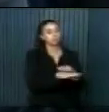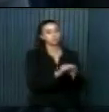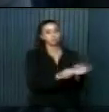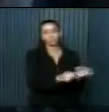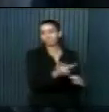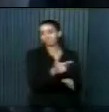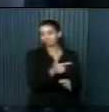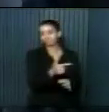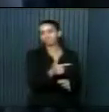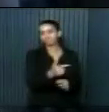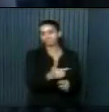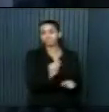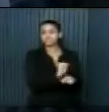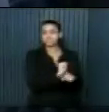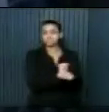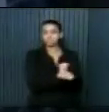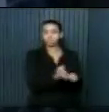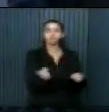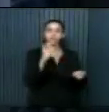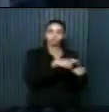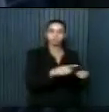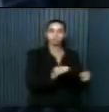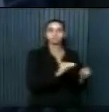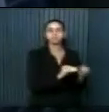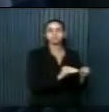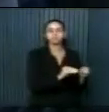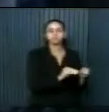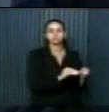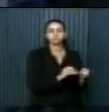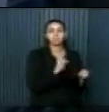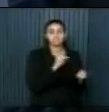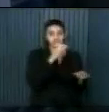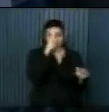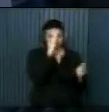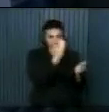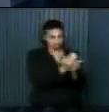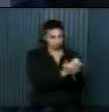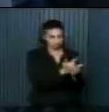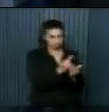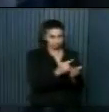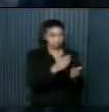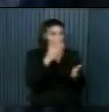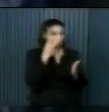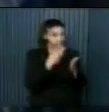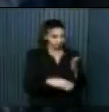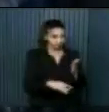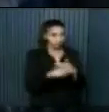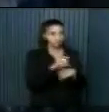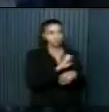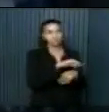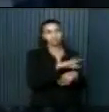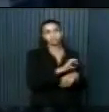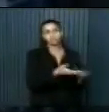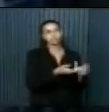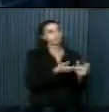regularização do saldo. No caso de descumprimento, por 3 vezes, o ente federado fica excluído da